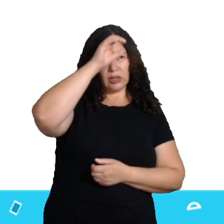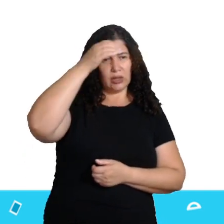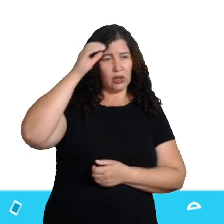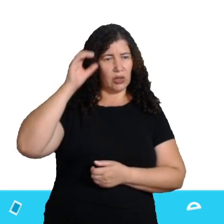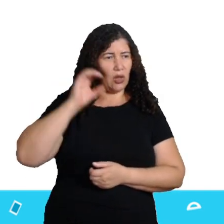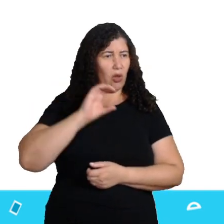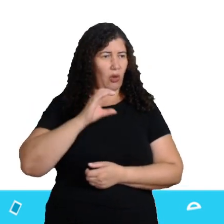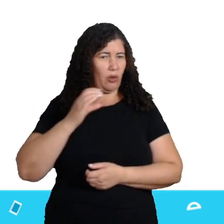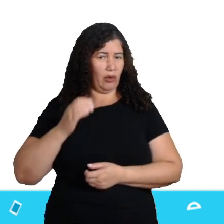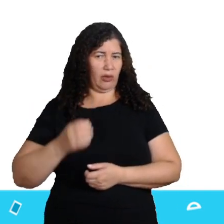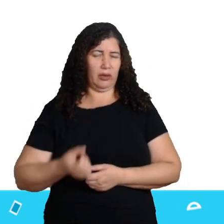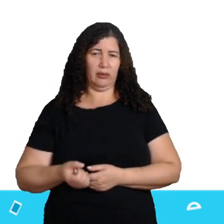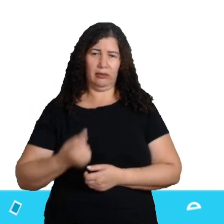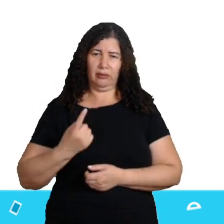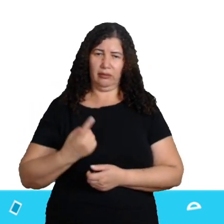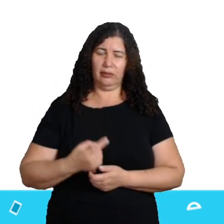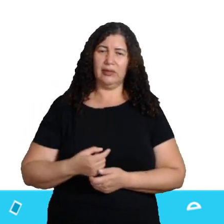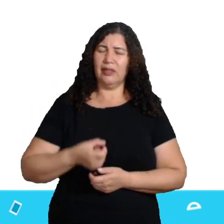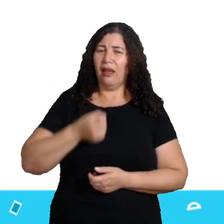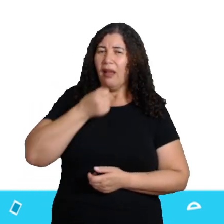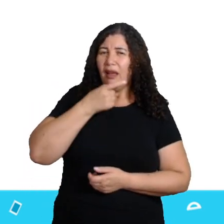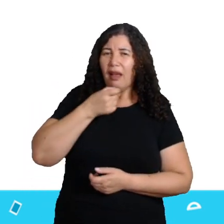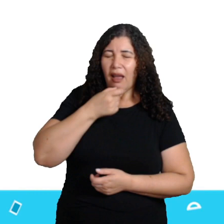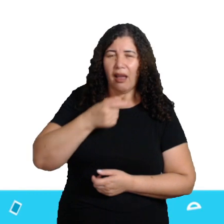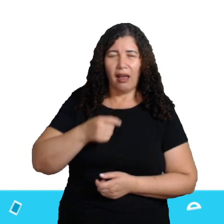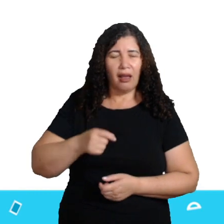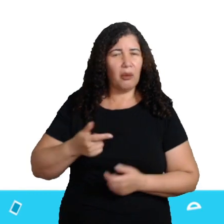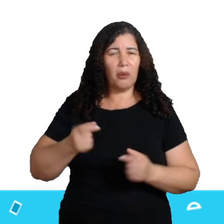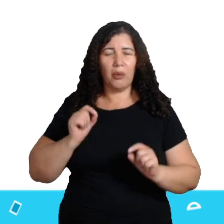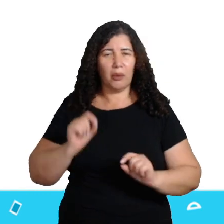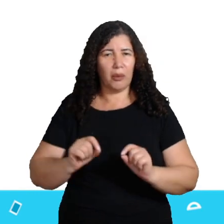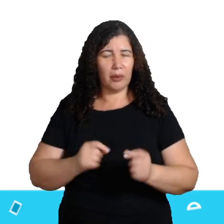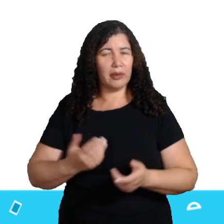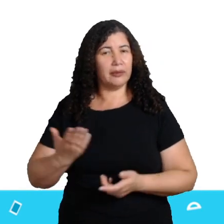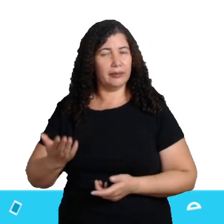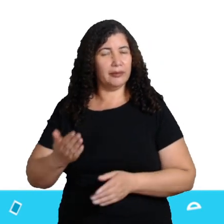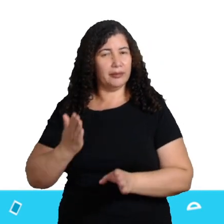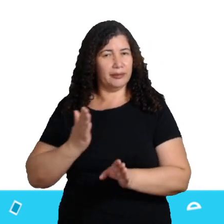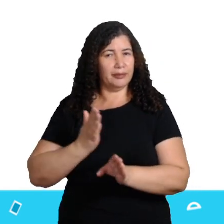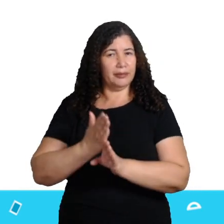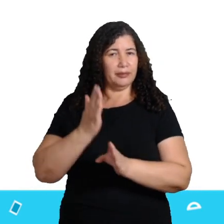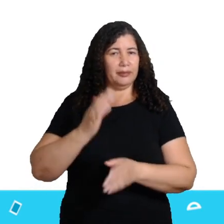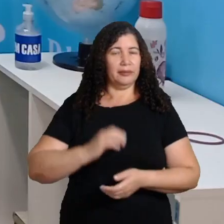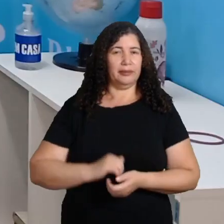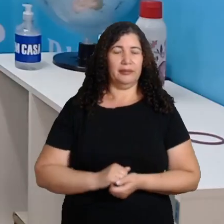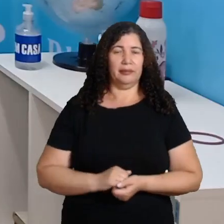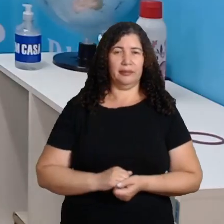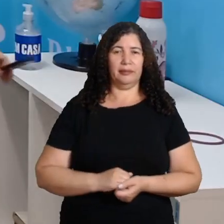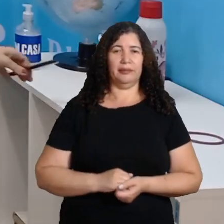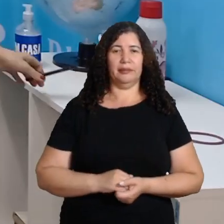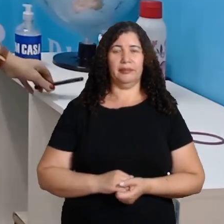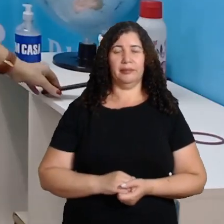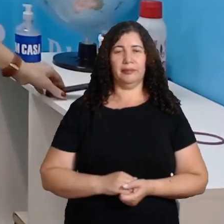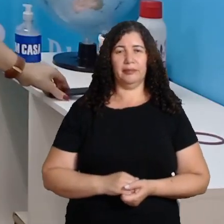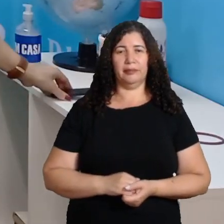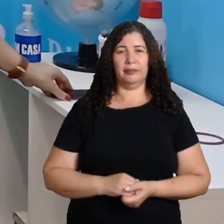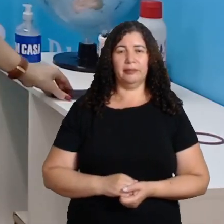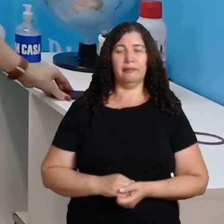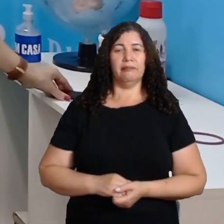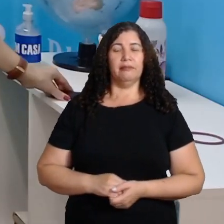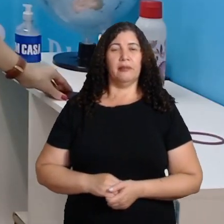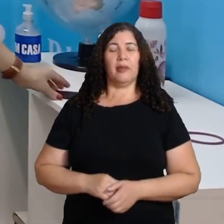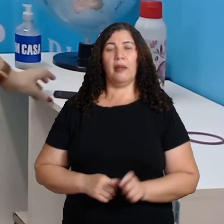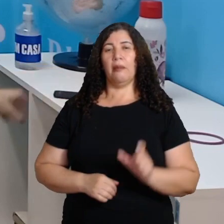onde está o humor da nossa tirinha? Vamos descobrir? Turma,